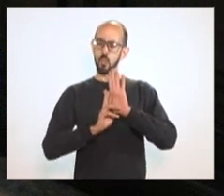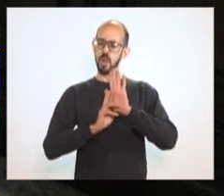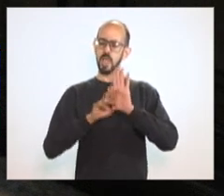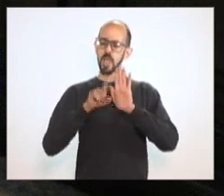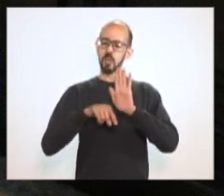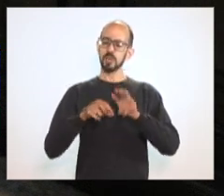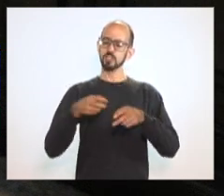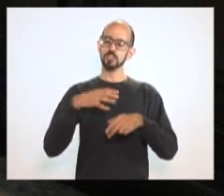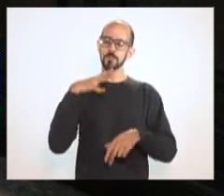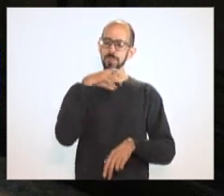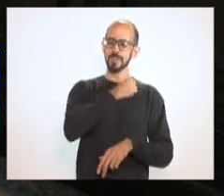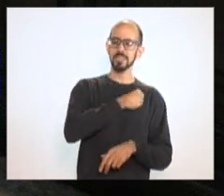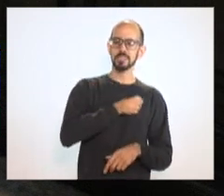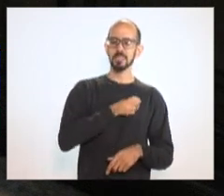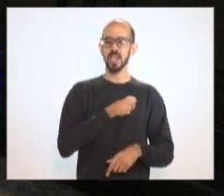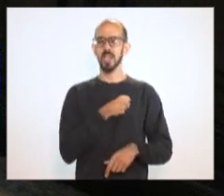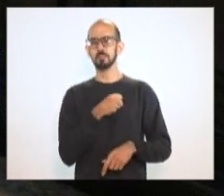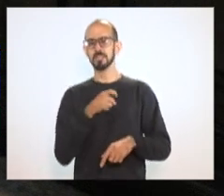violências